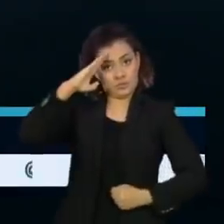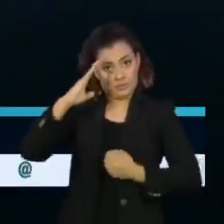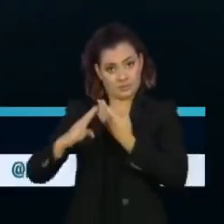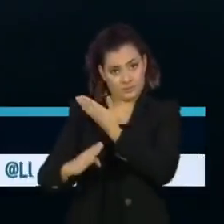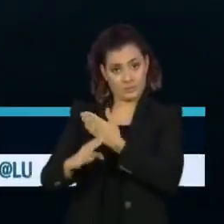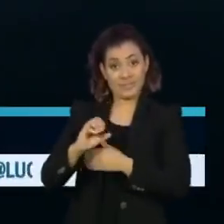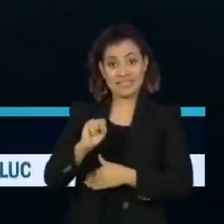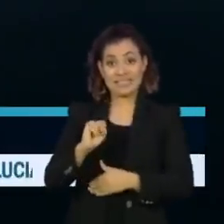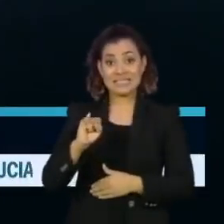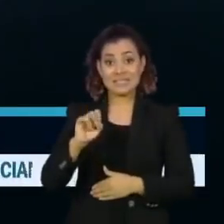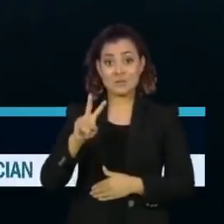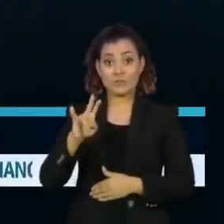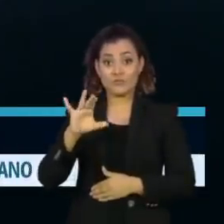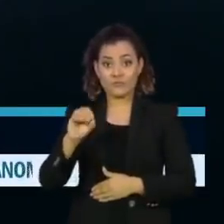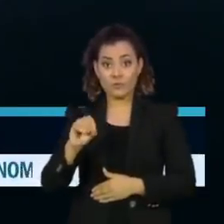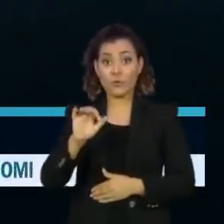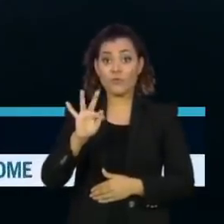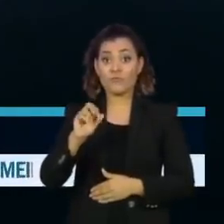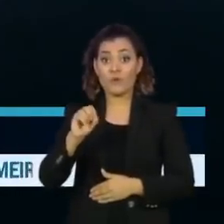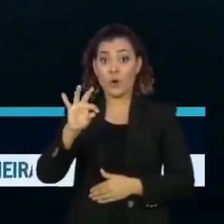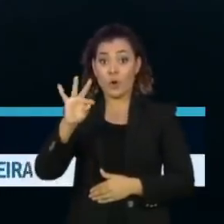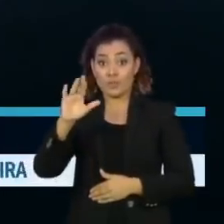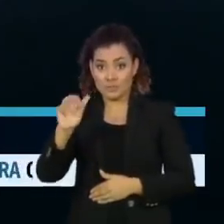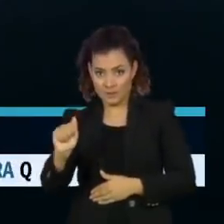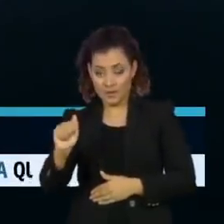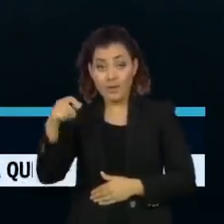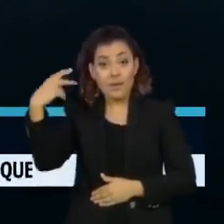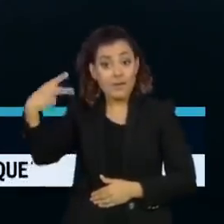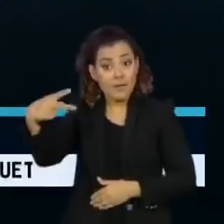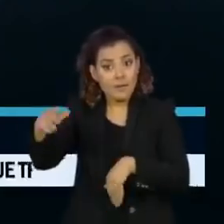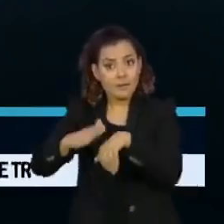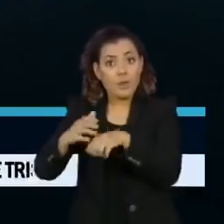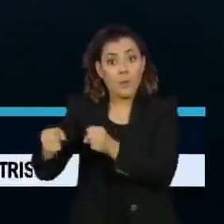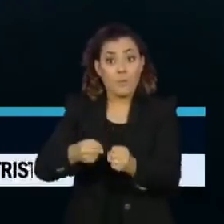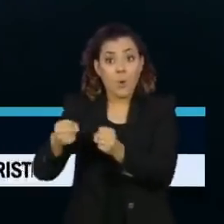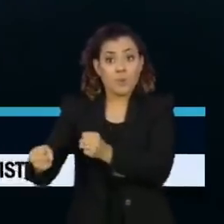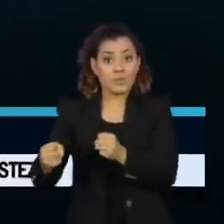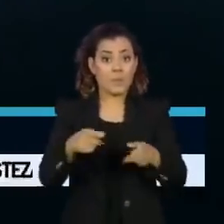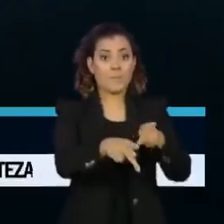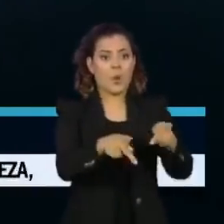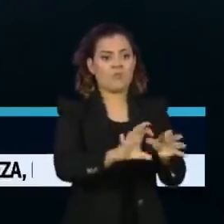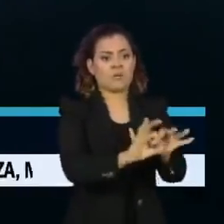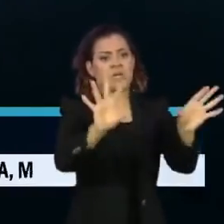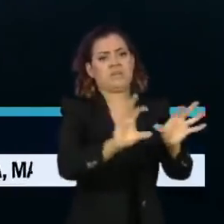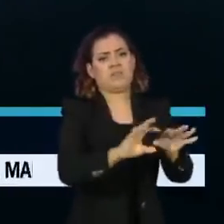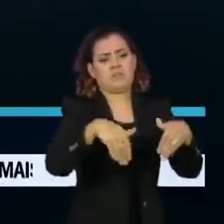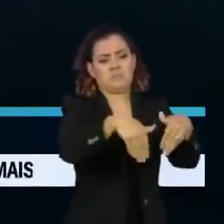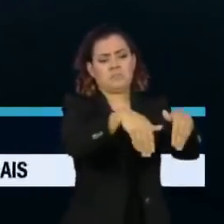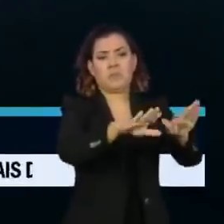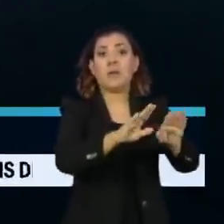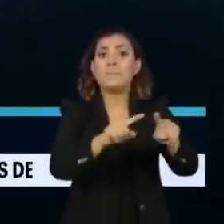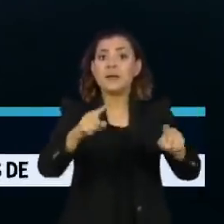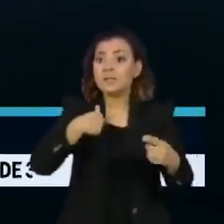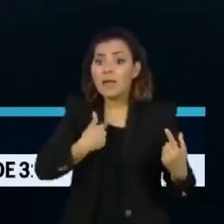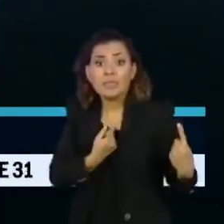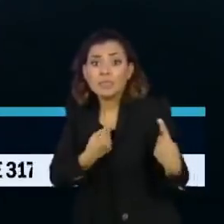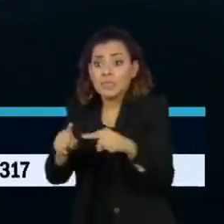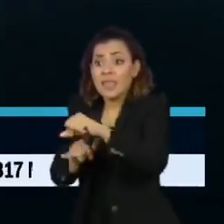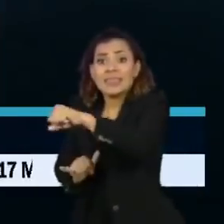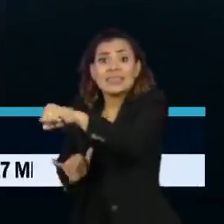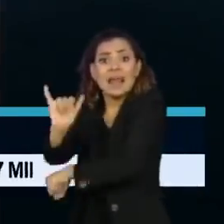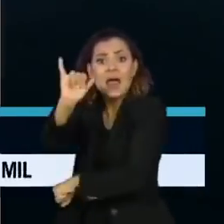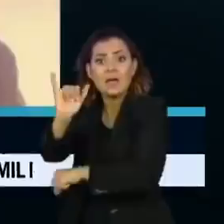Frota representava o grupo Linha Dura, que rejeitava a ideia de entregar o poder aos civis, o que para ele seria uma traição ao